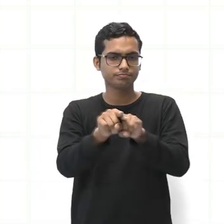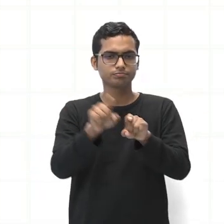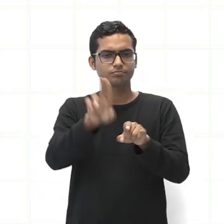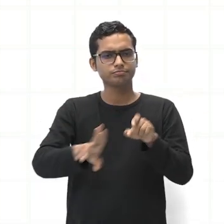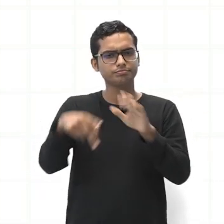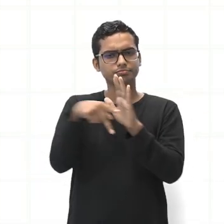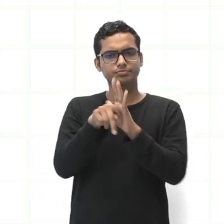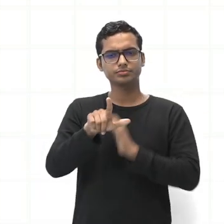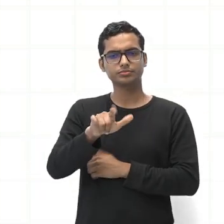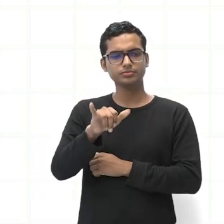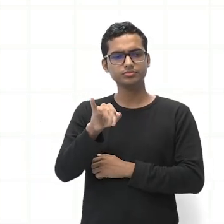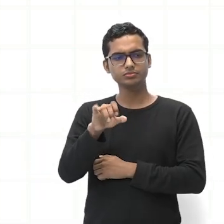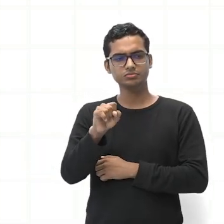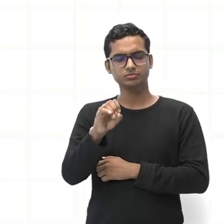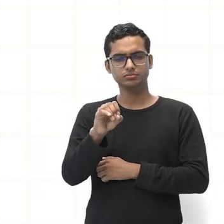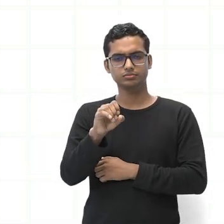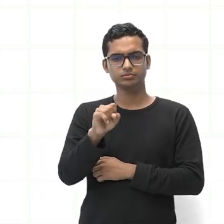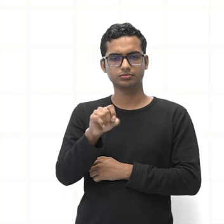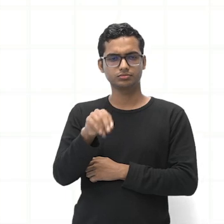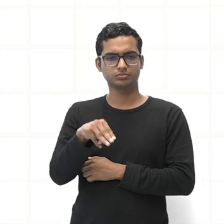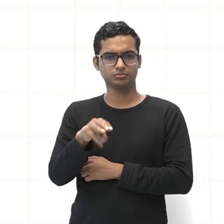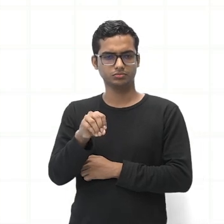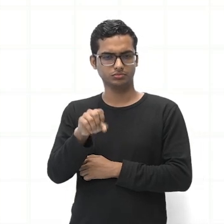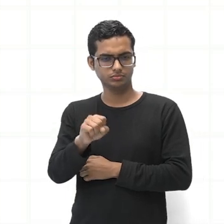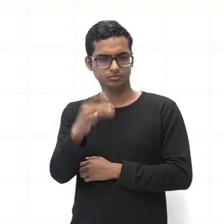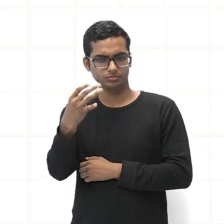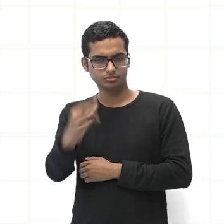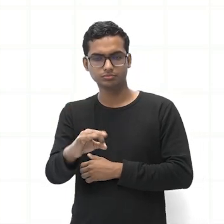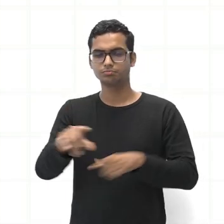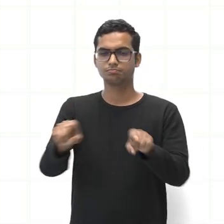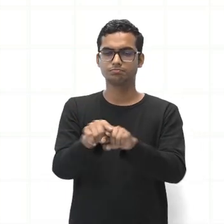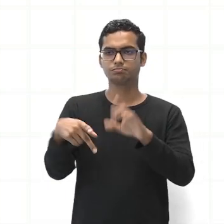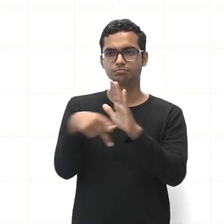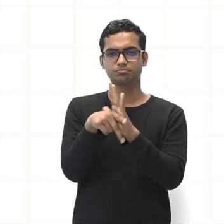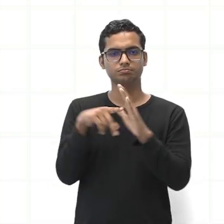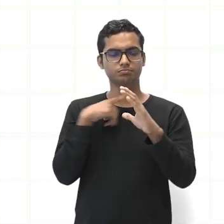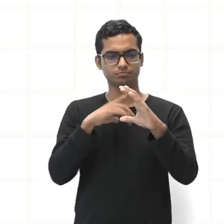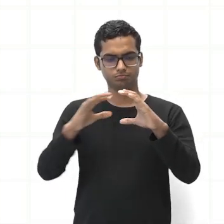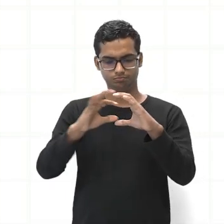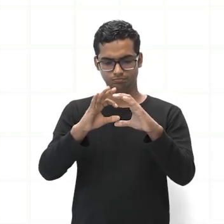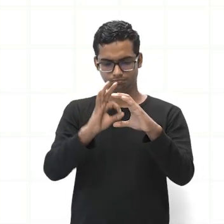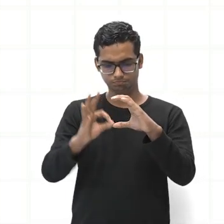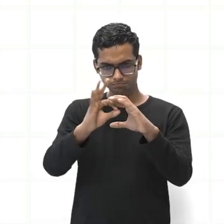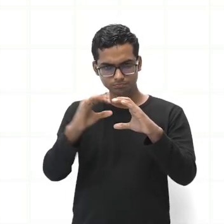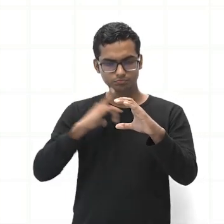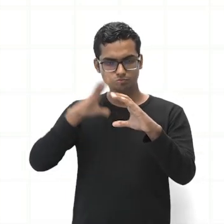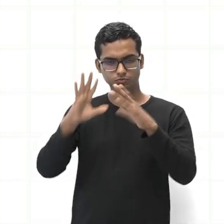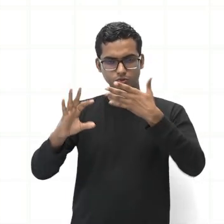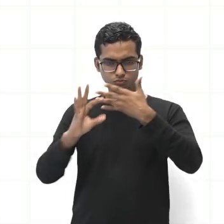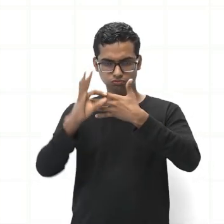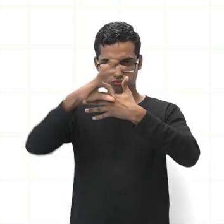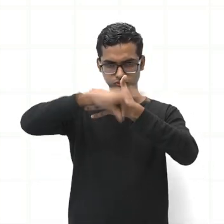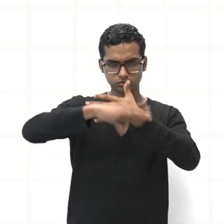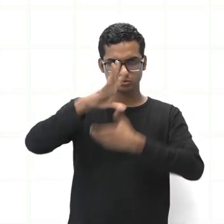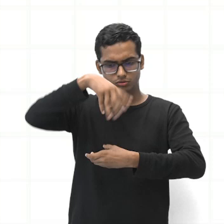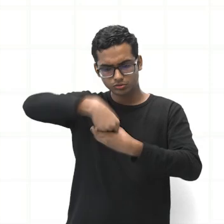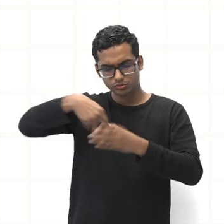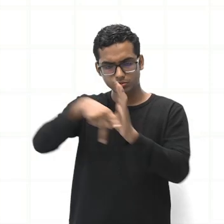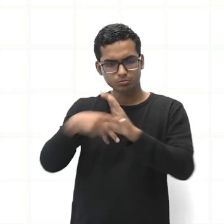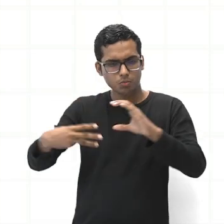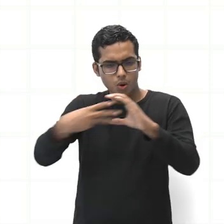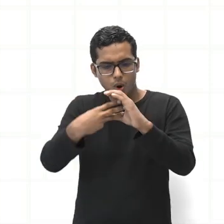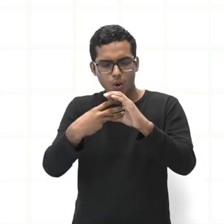E assim, ela, como eu disse, as organelas dentro das células, elas